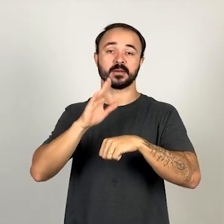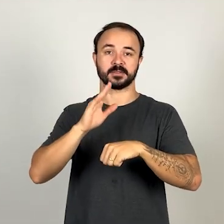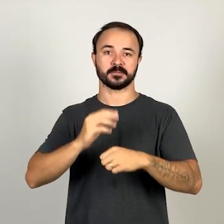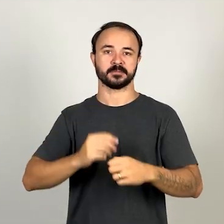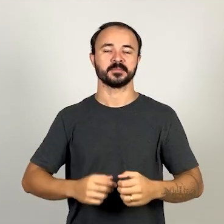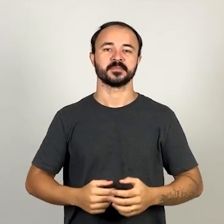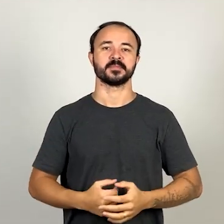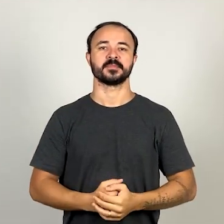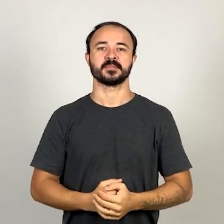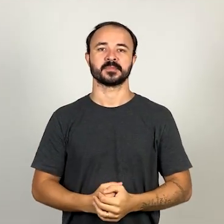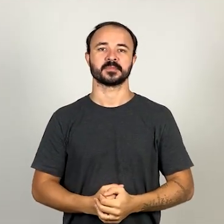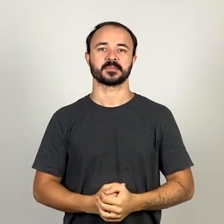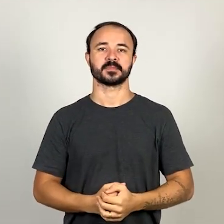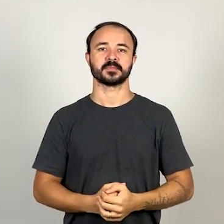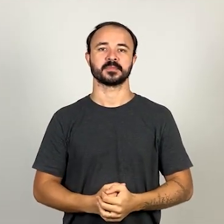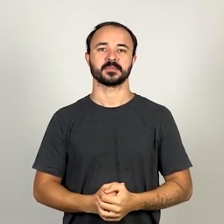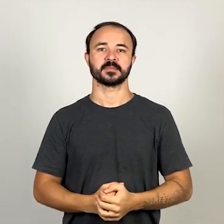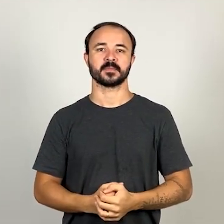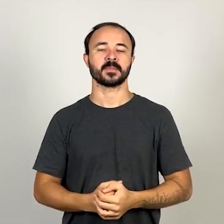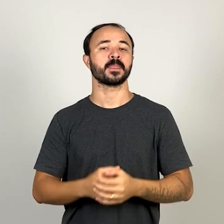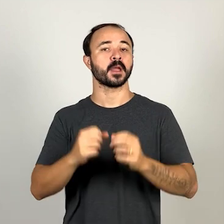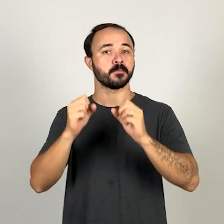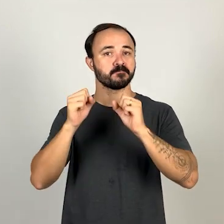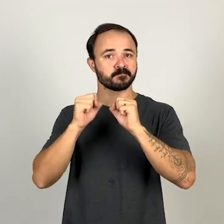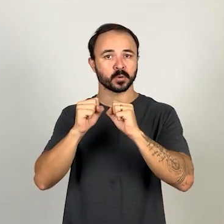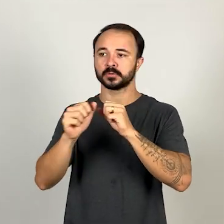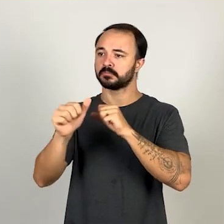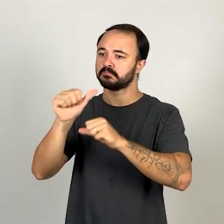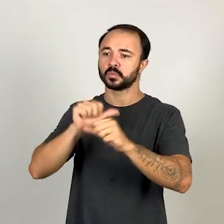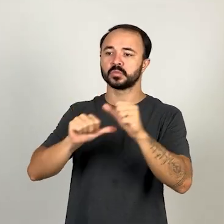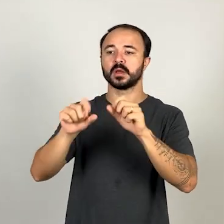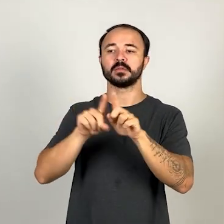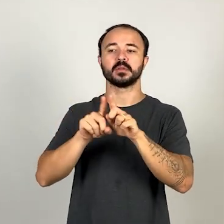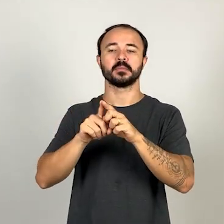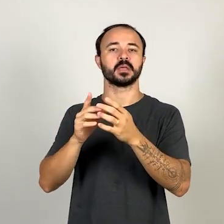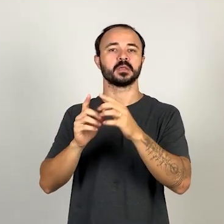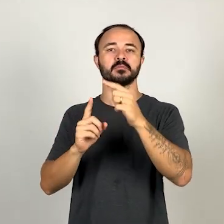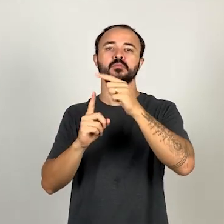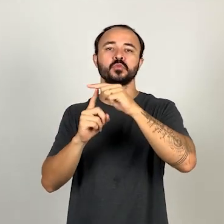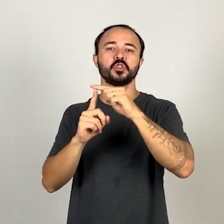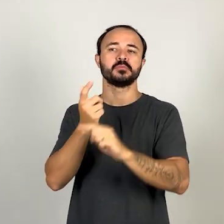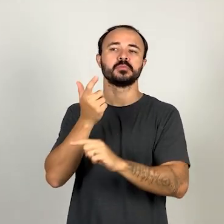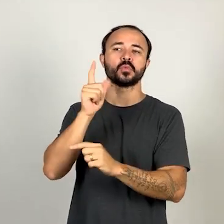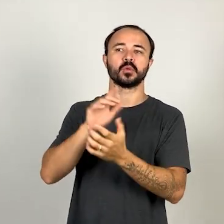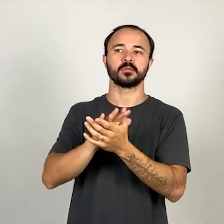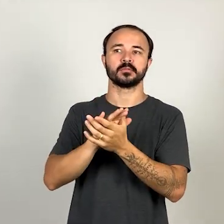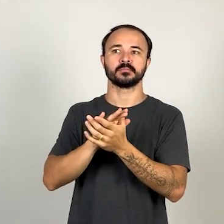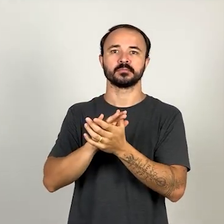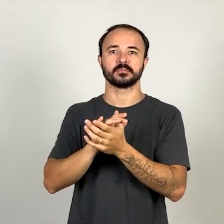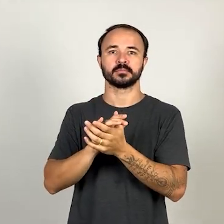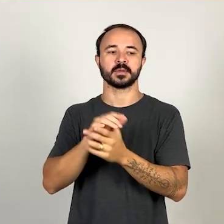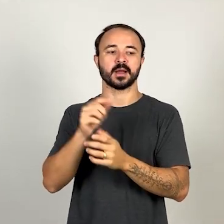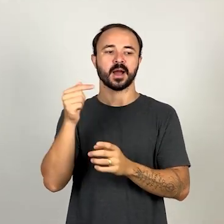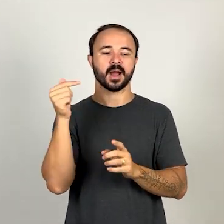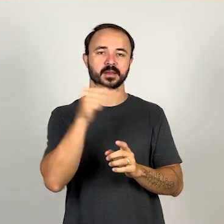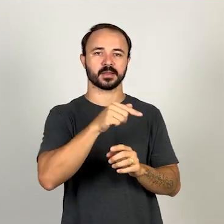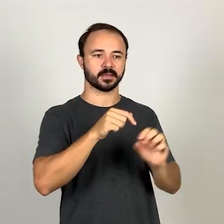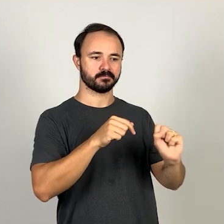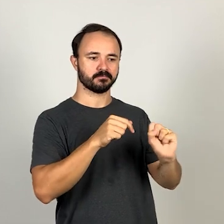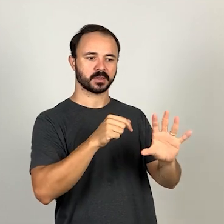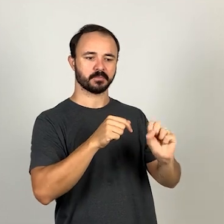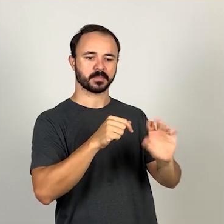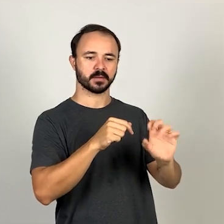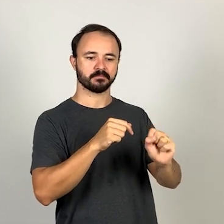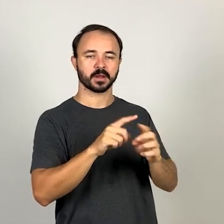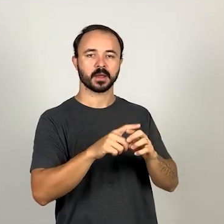esse circuito para um outro tipo de elemento. Nós temos aqui um elemento sonoro que é o buzzer e